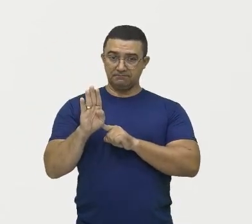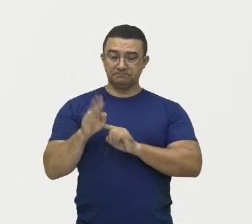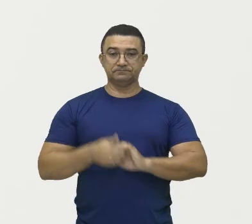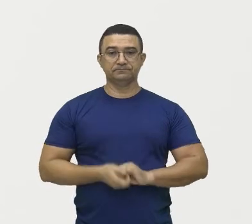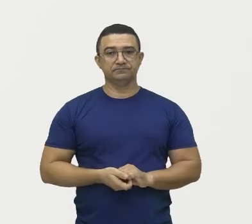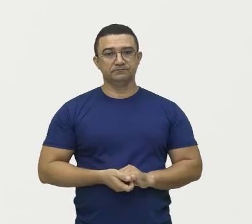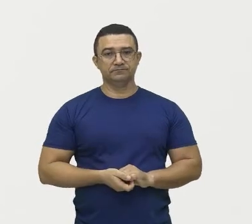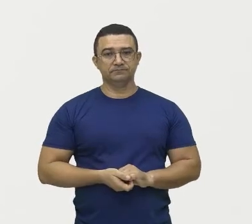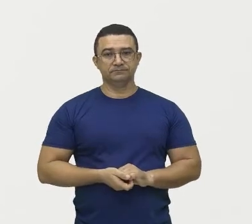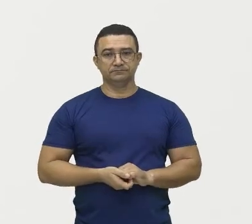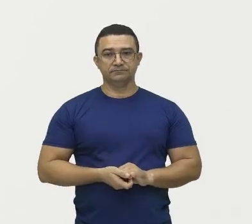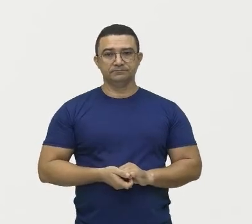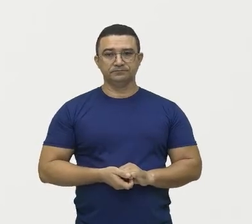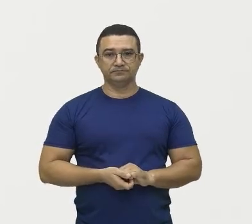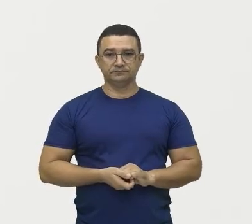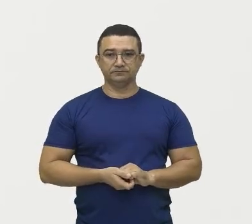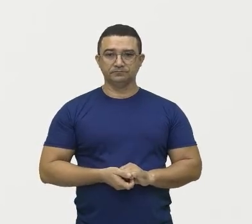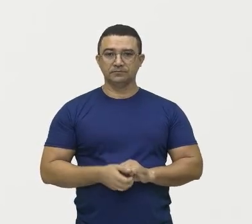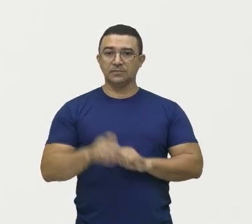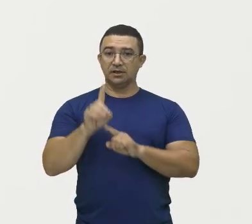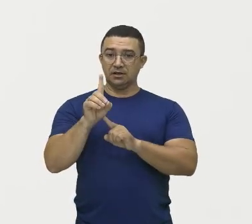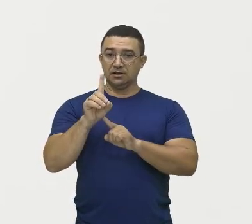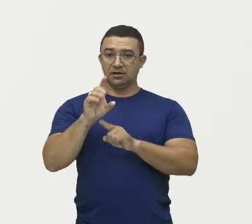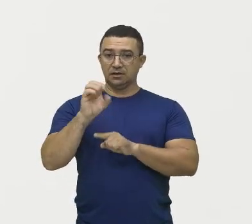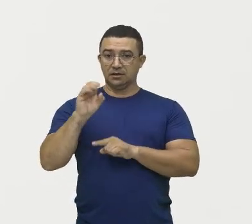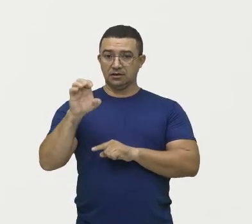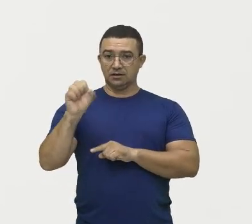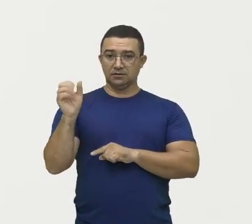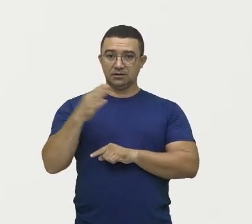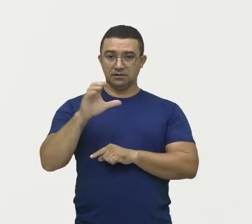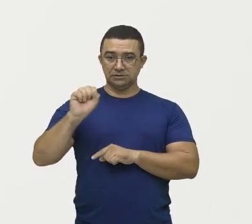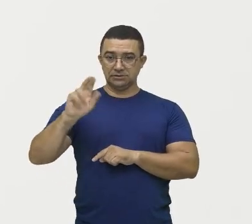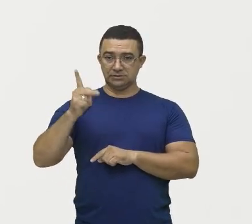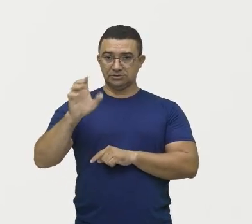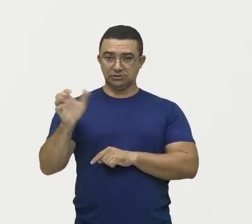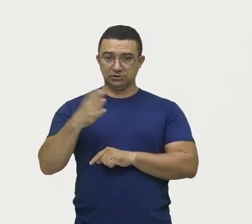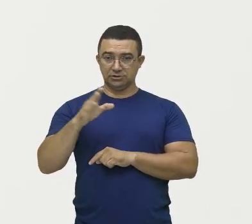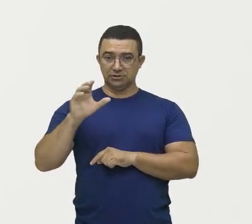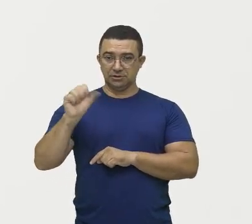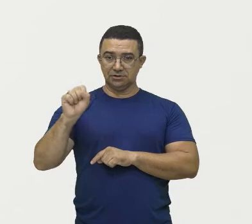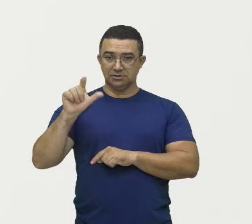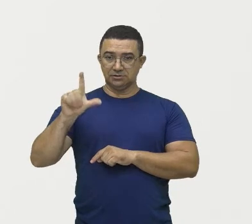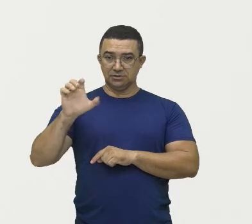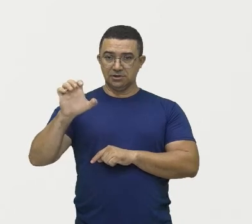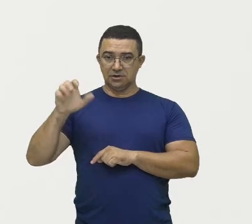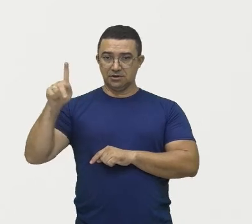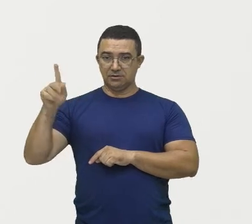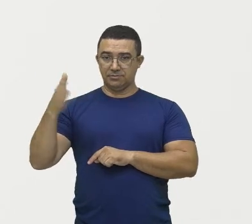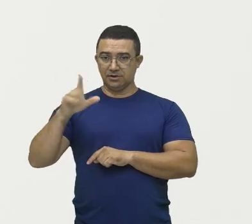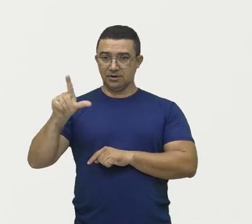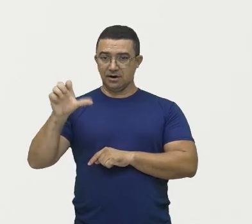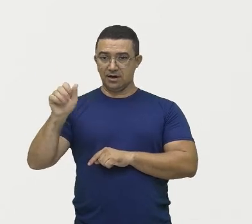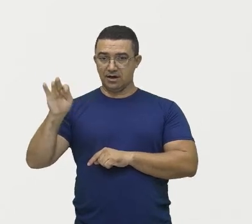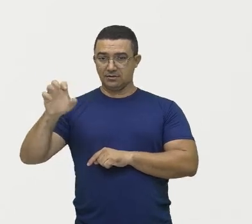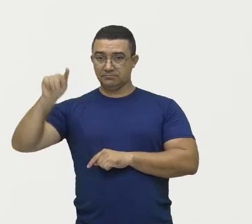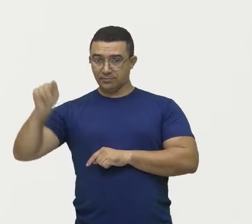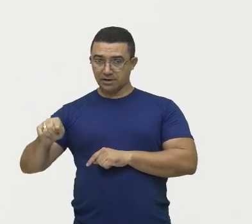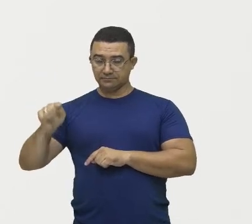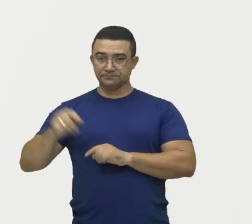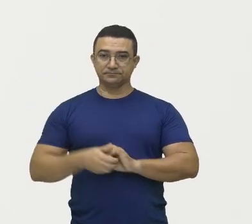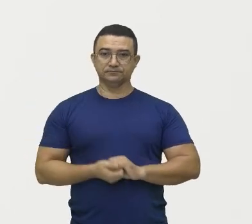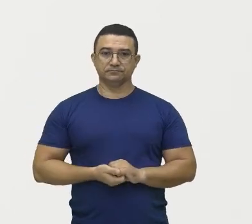Até poderia ser uma pergunta na forma negativa, mas não é o caso aqui, é só uma pergunta mesmo na forma, né, no